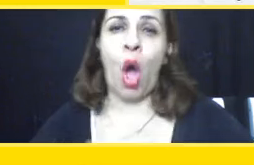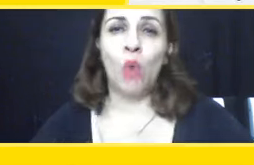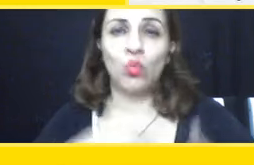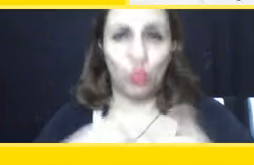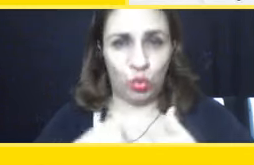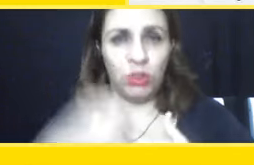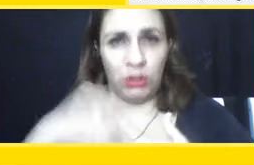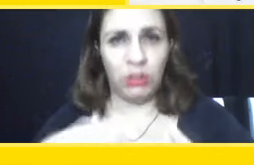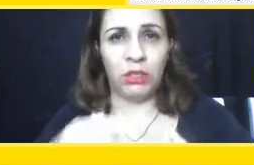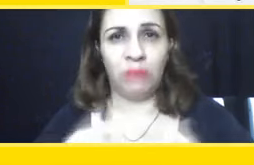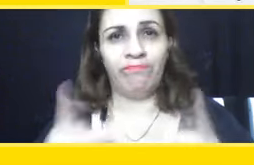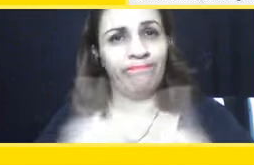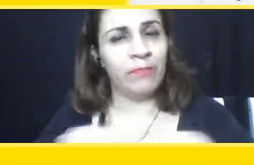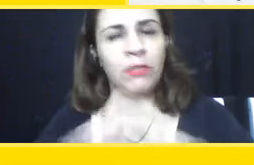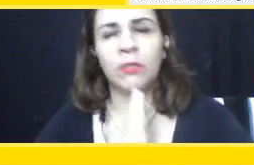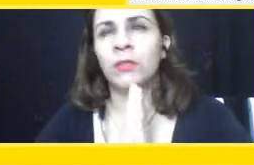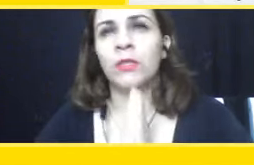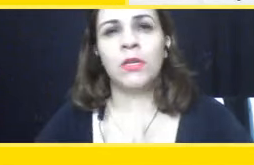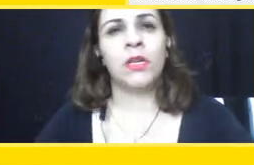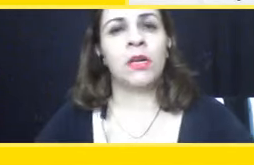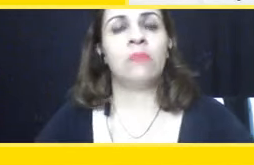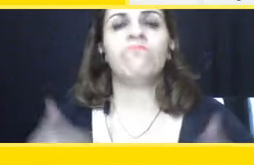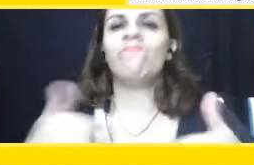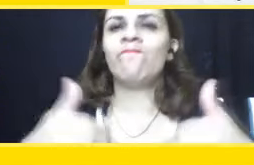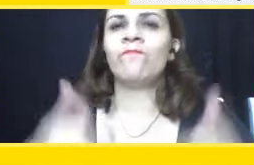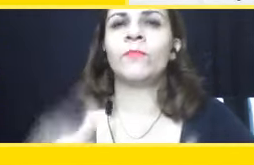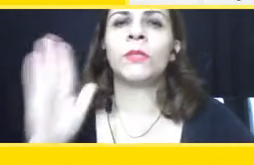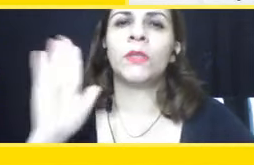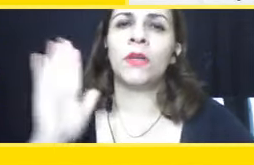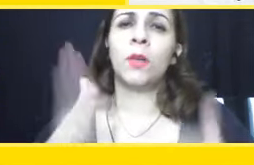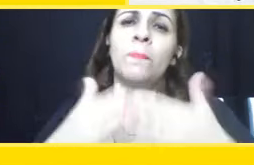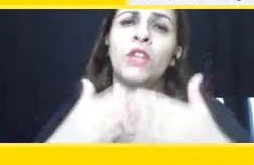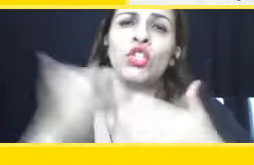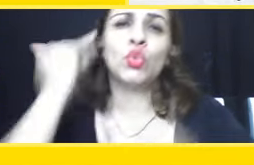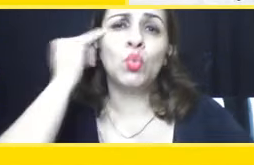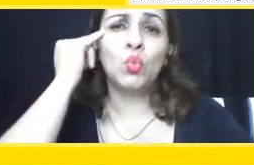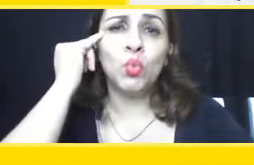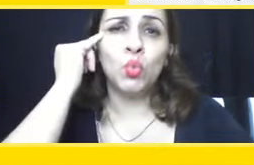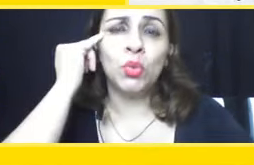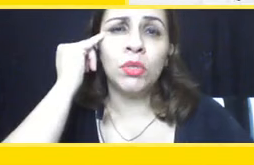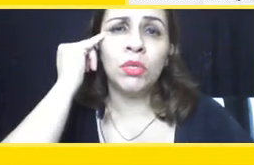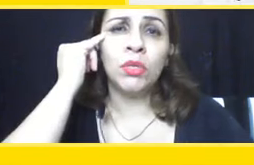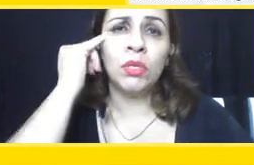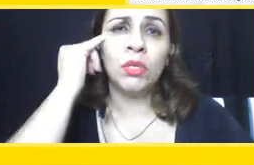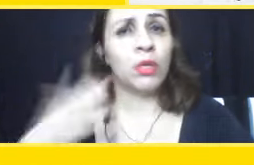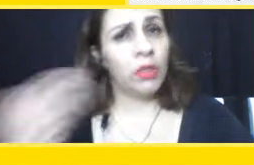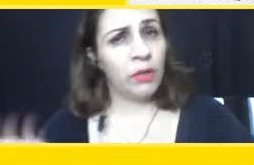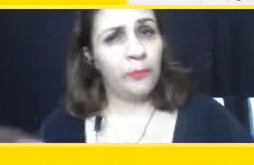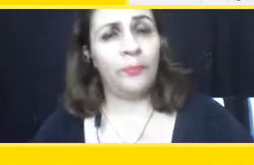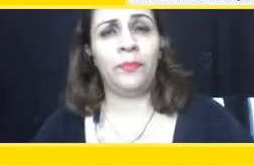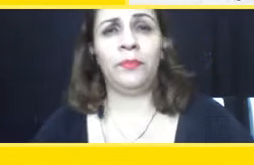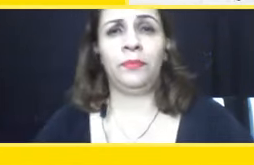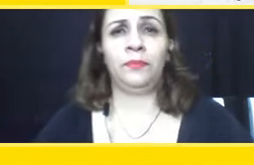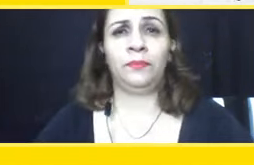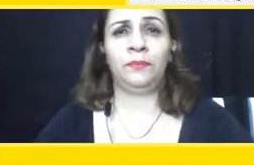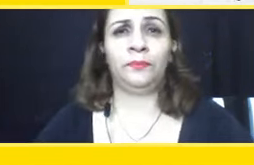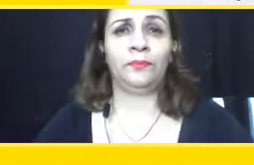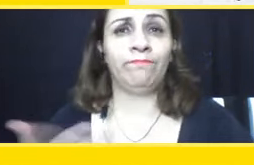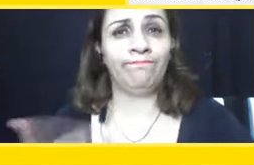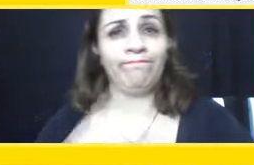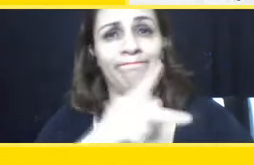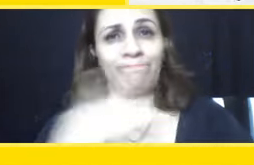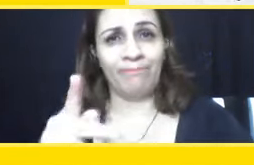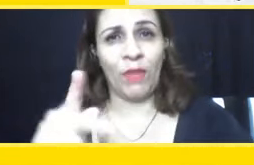A gente, na campanha ainda, pedimos o governador, então candidato e então presidente